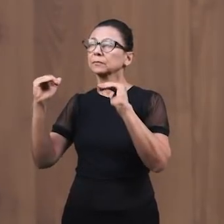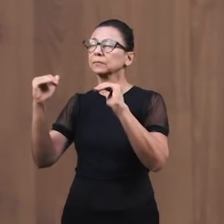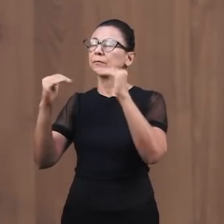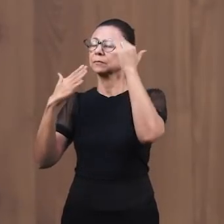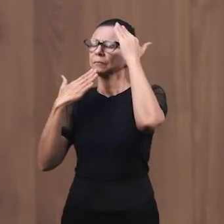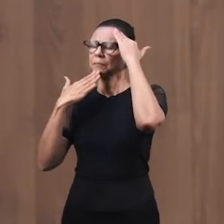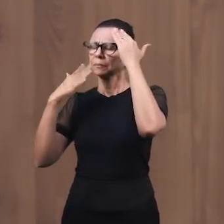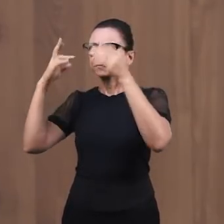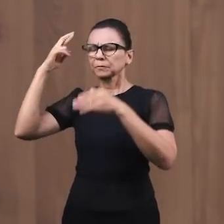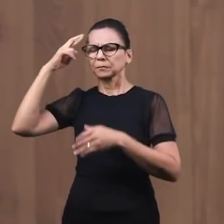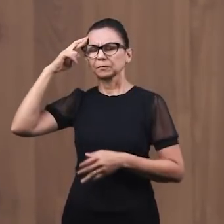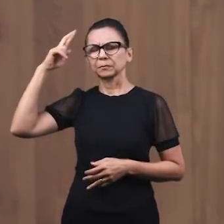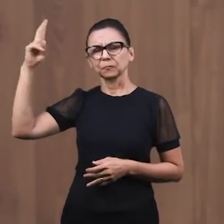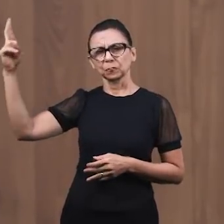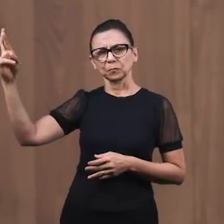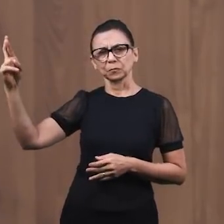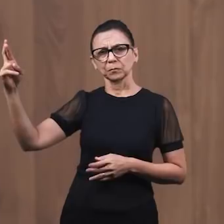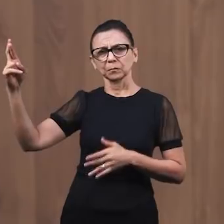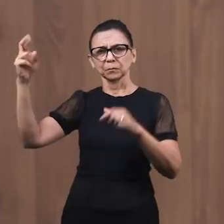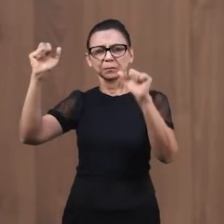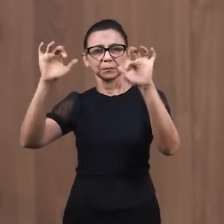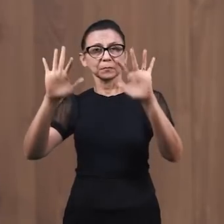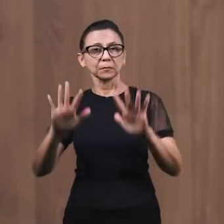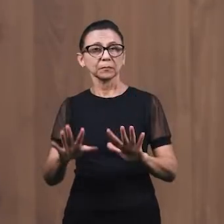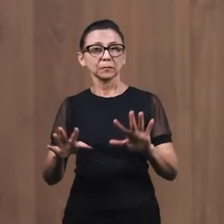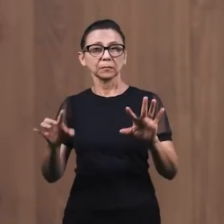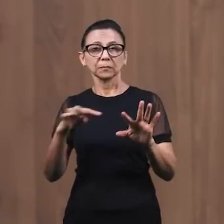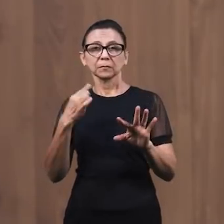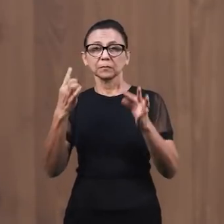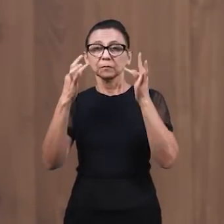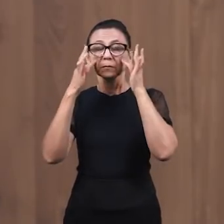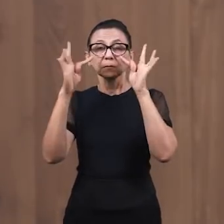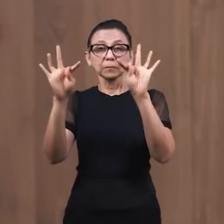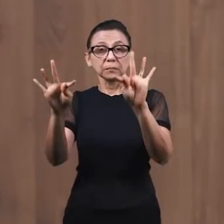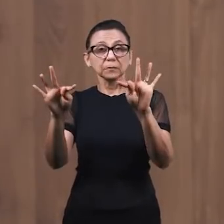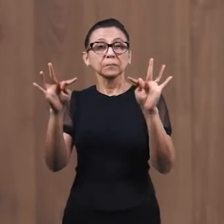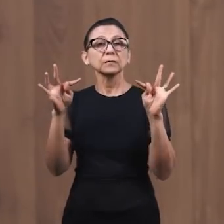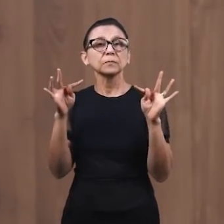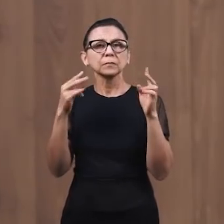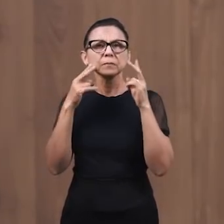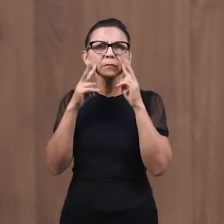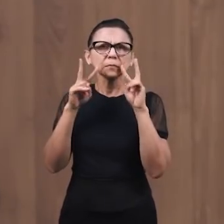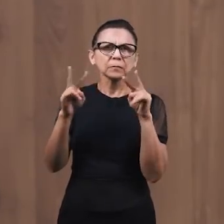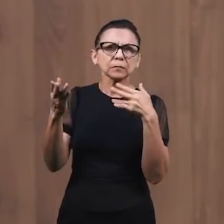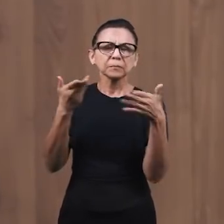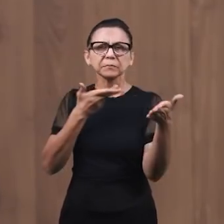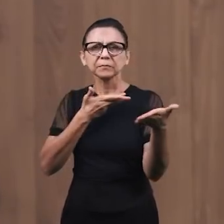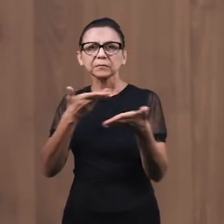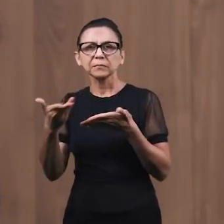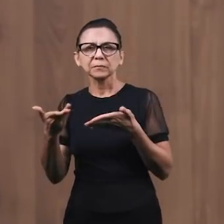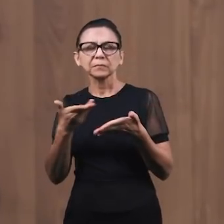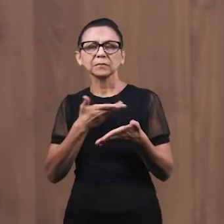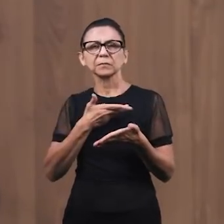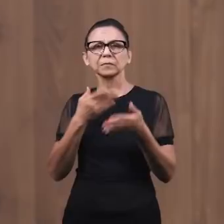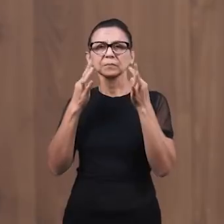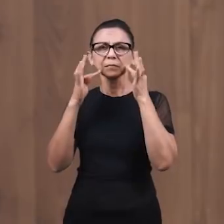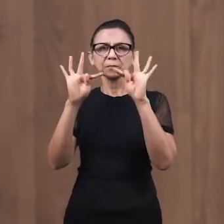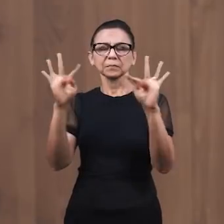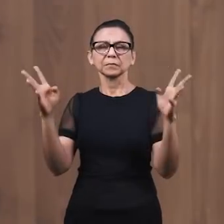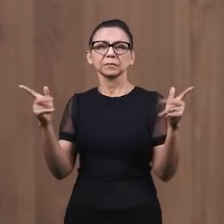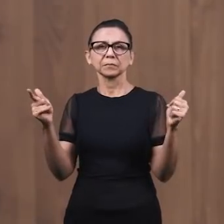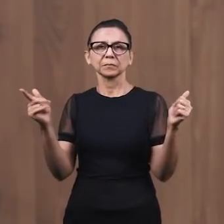nós te louvamos, bendizemos a Ti, Senhor, pela bênção de podermos testemunhar e compartilhar dos testemunhos